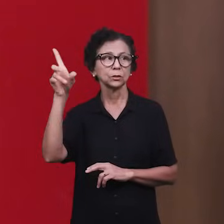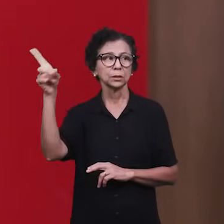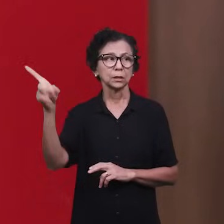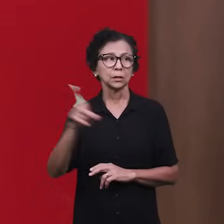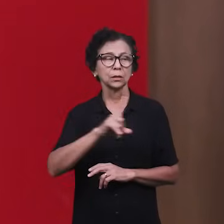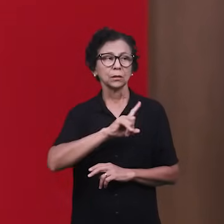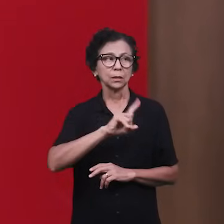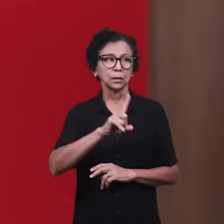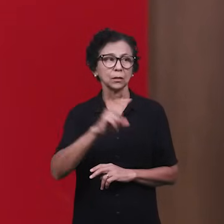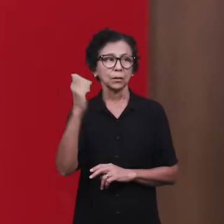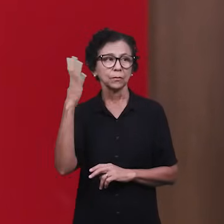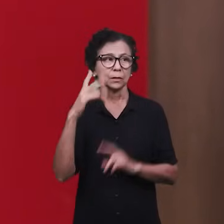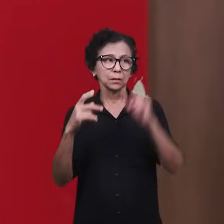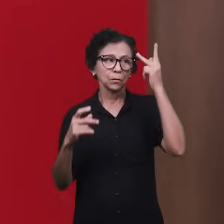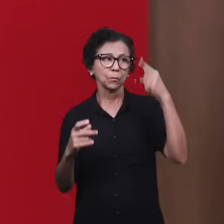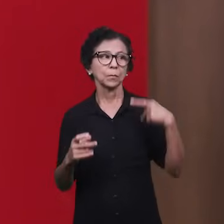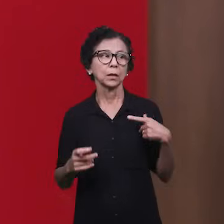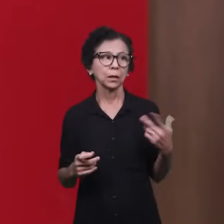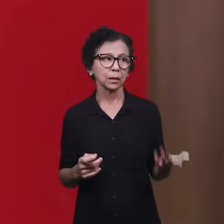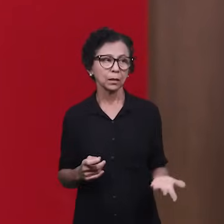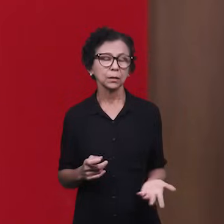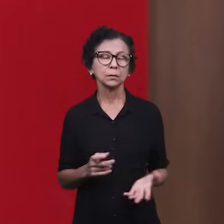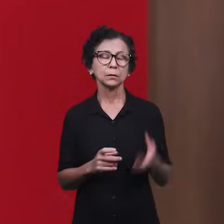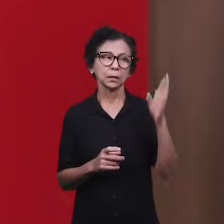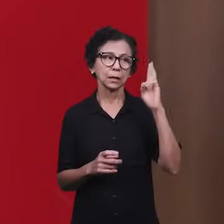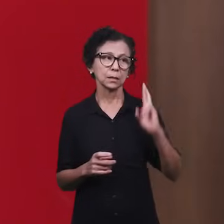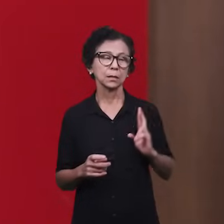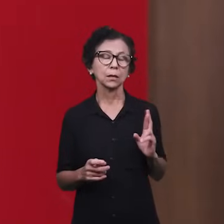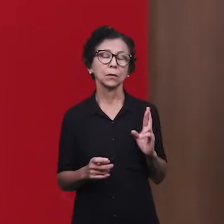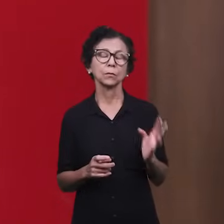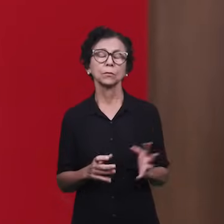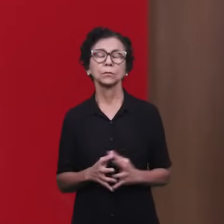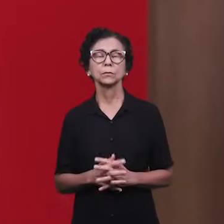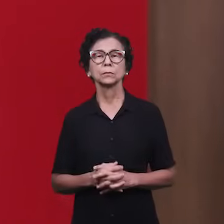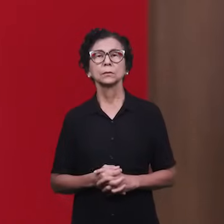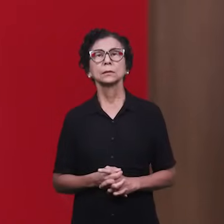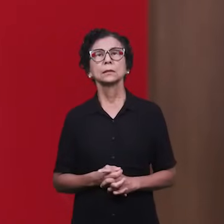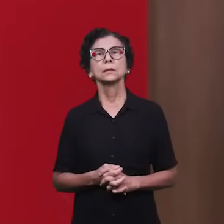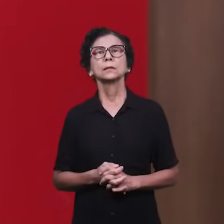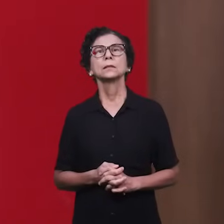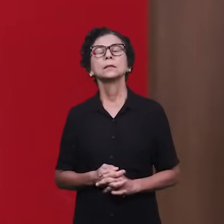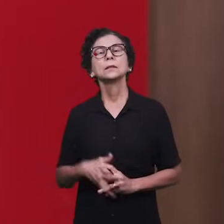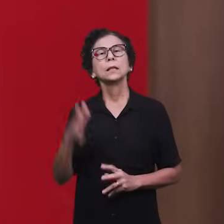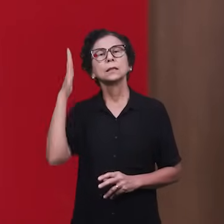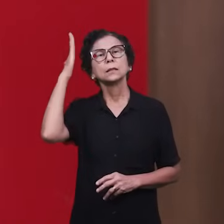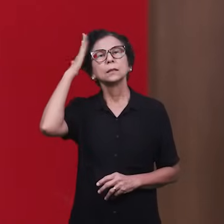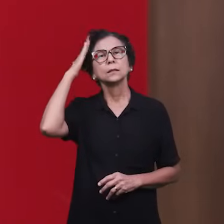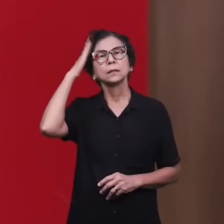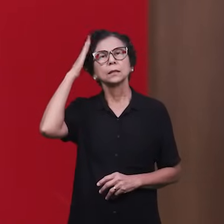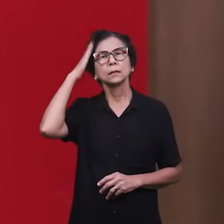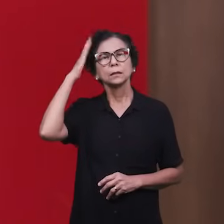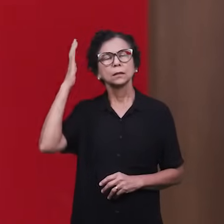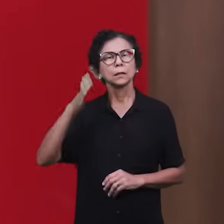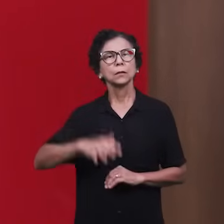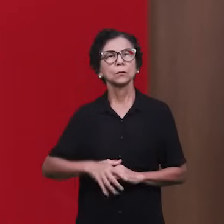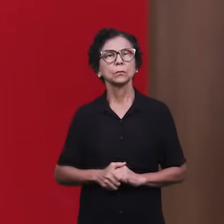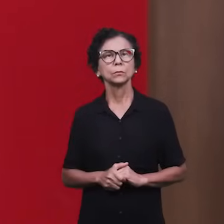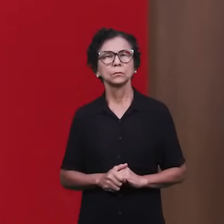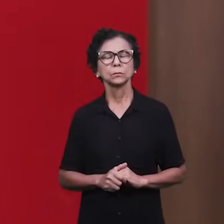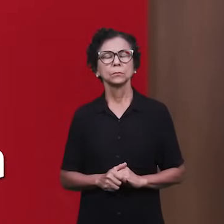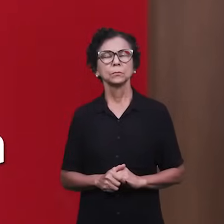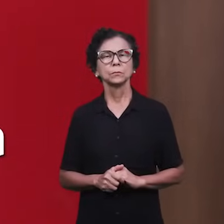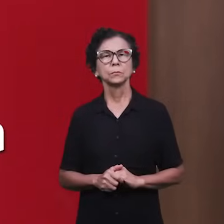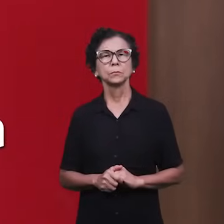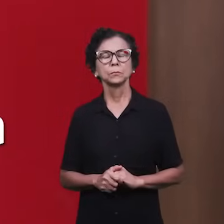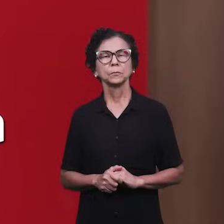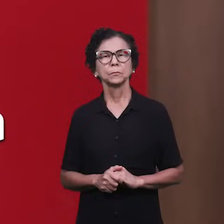Pedro. E aí Pedro está falando da questão humana, da razão humana, porque ele alcançou, não foi por carne e sangue, a revelação de